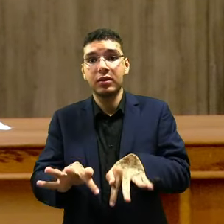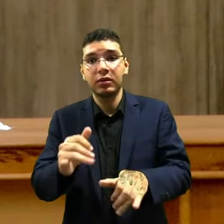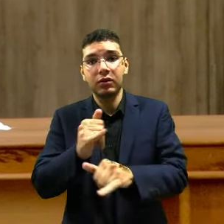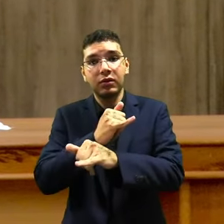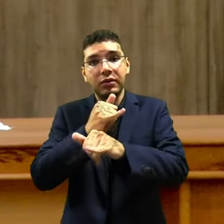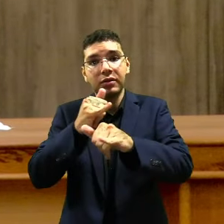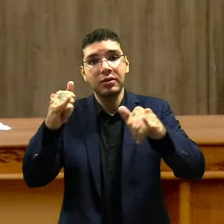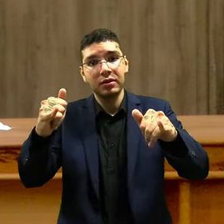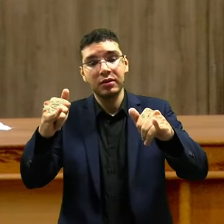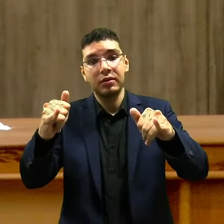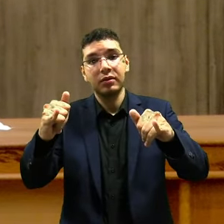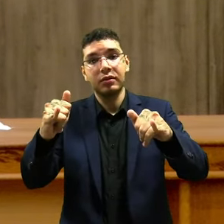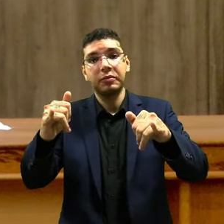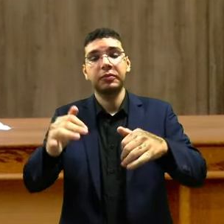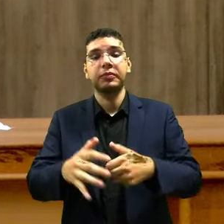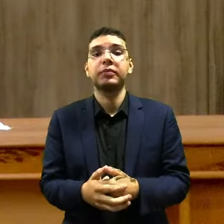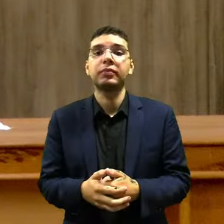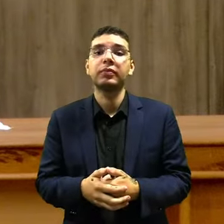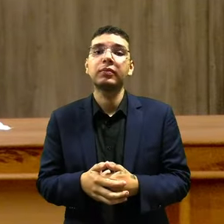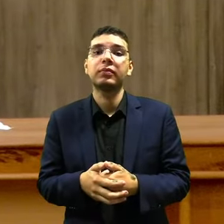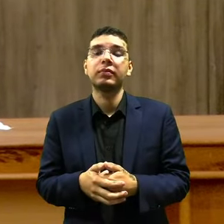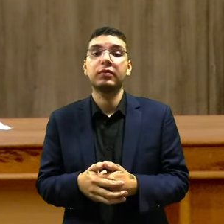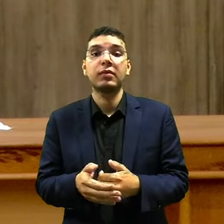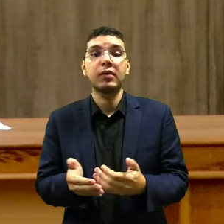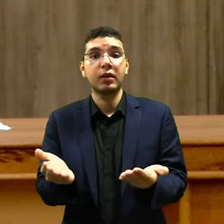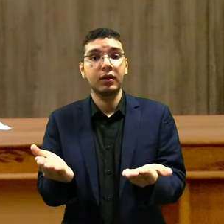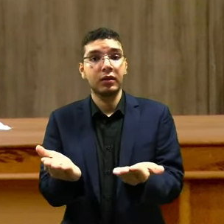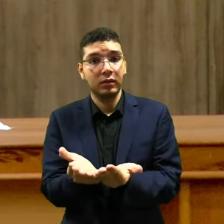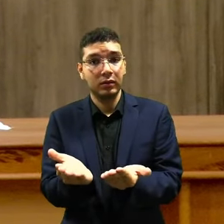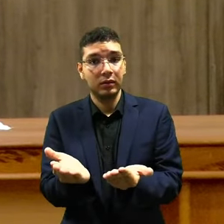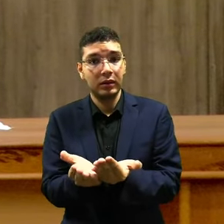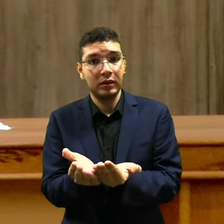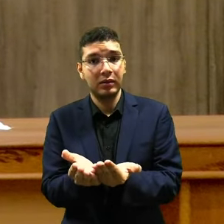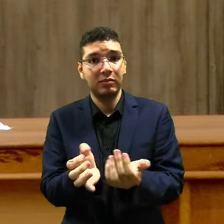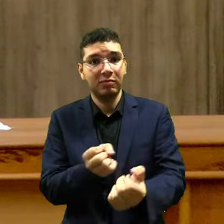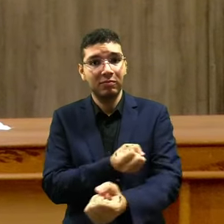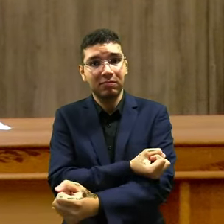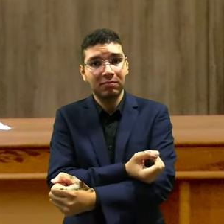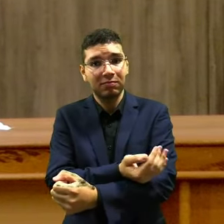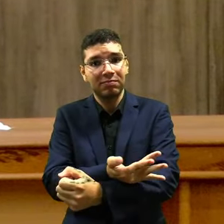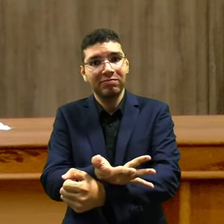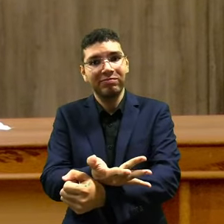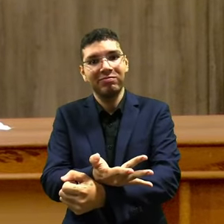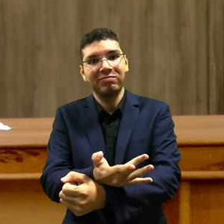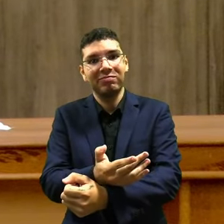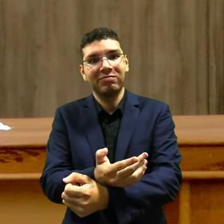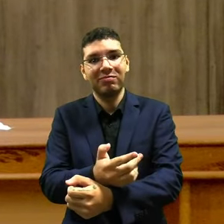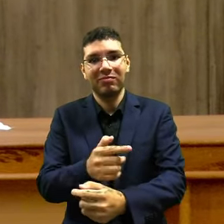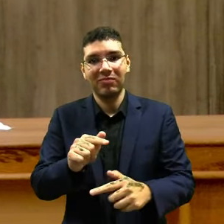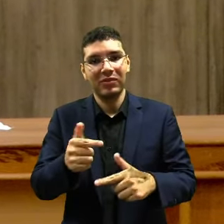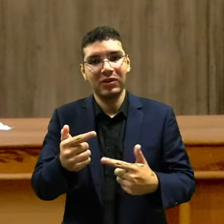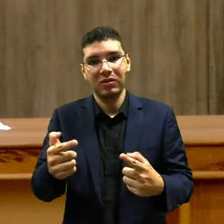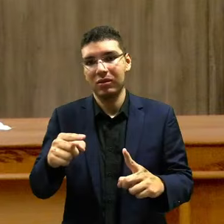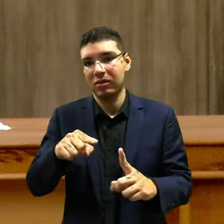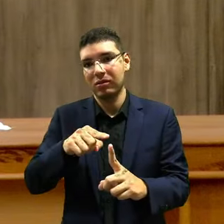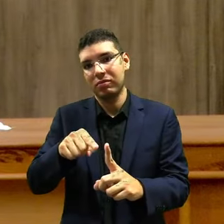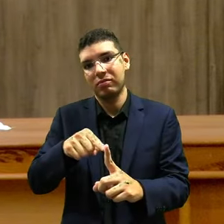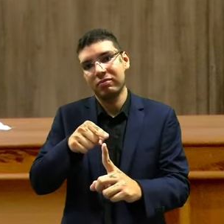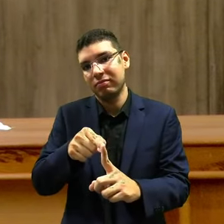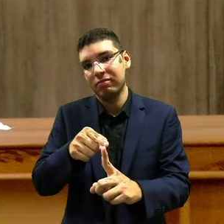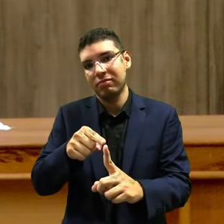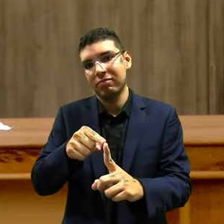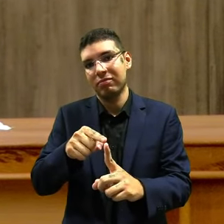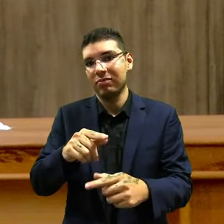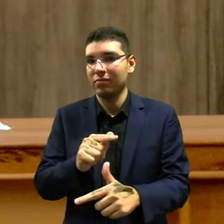irmãos crente que é emocional ele não tem propósito ele não tem alvo